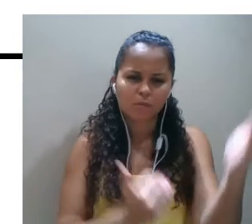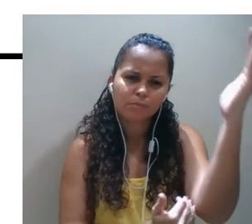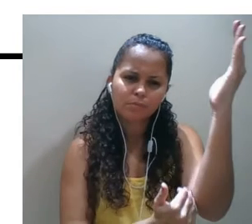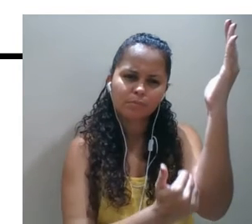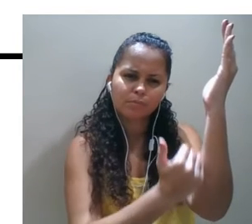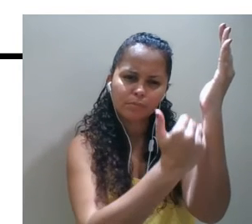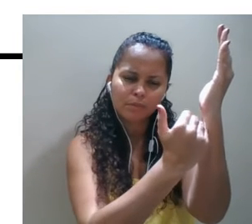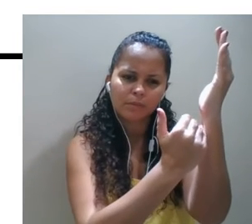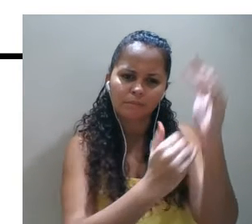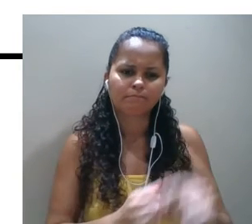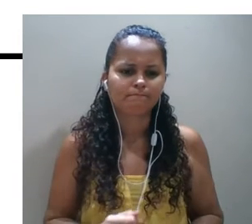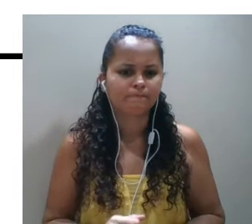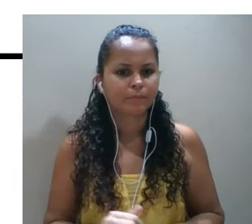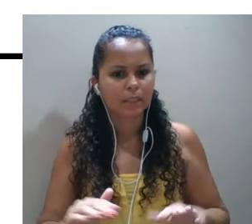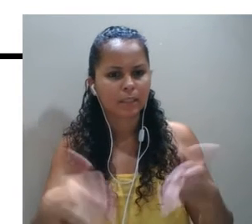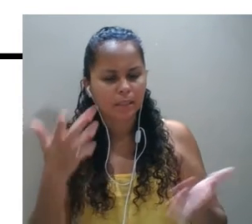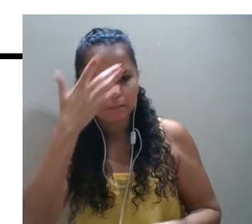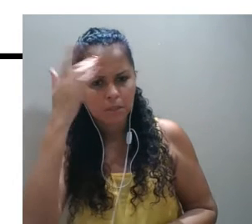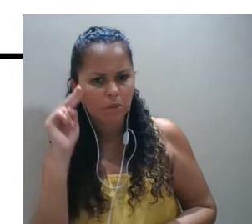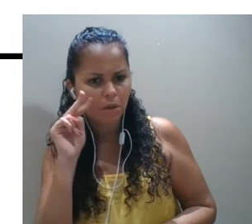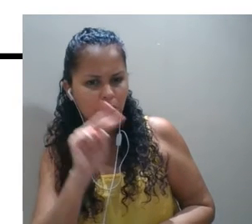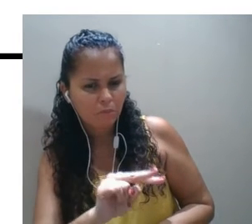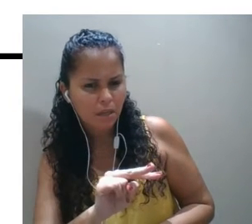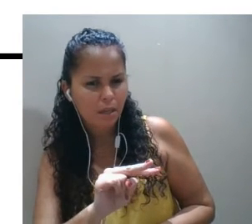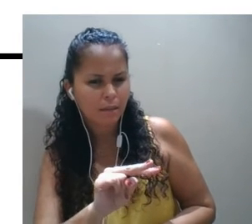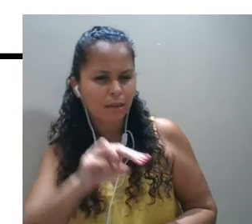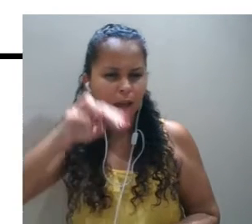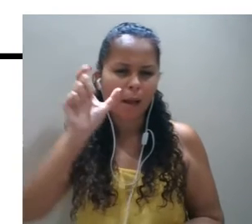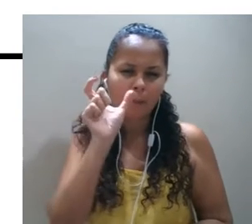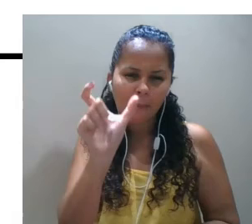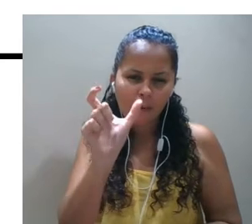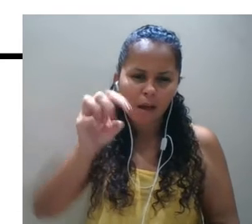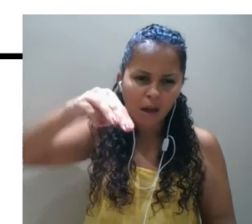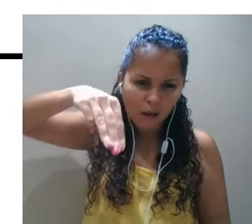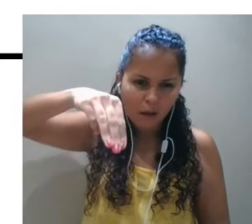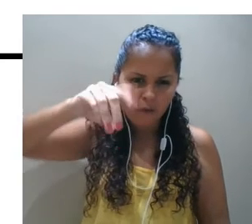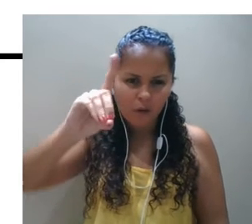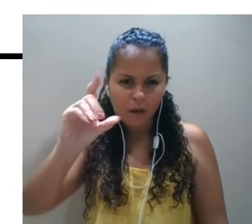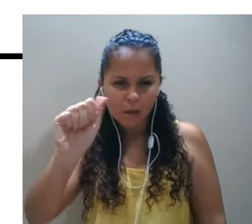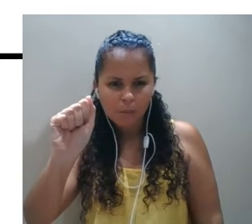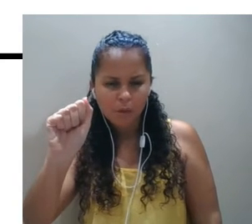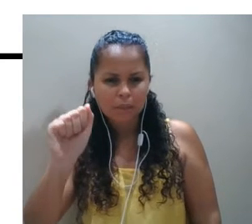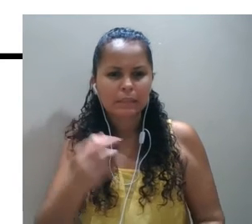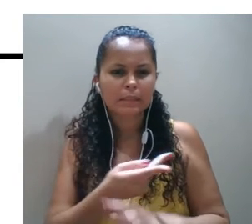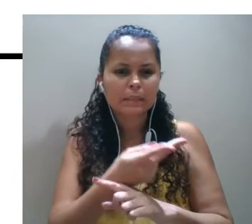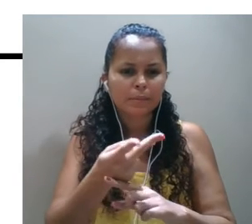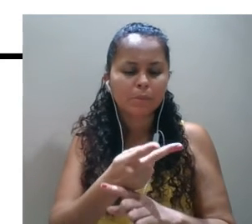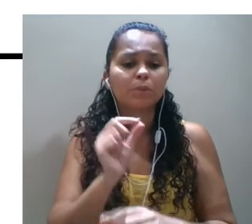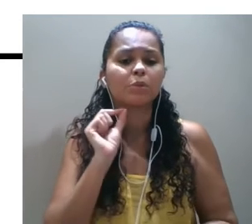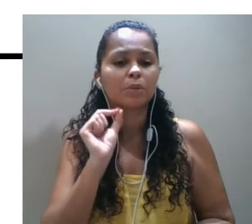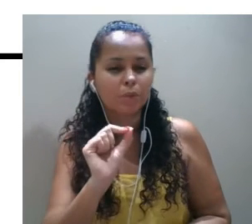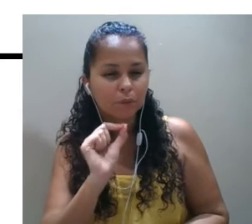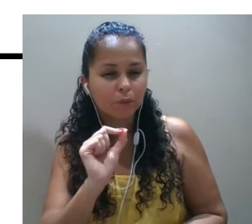mais desatentos, quando o indivíduo vê aqui a palavra moda, ele imediatamente procura